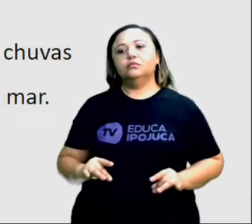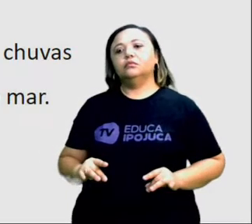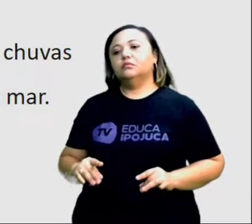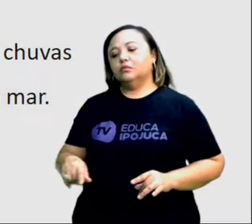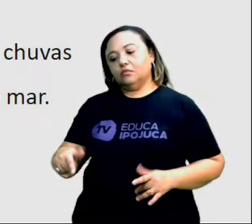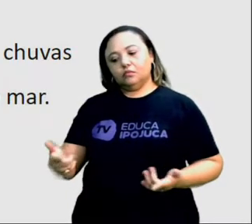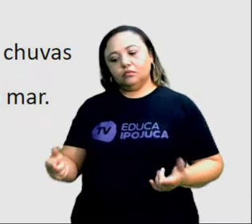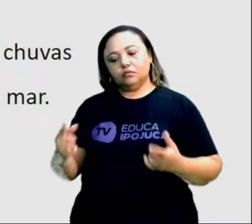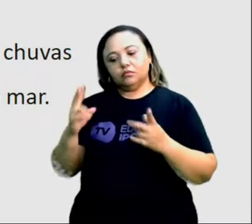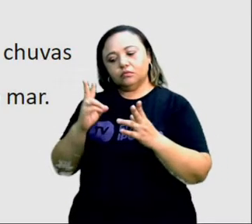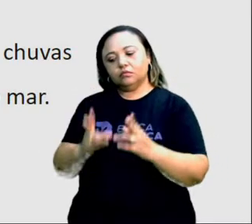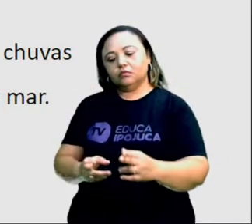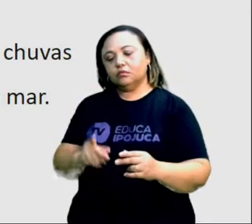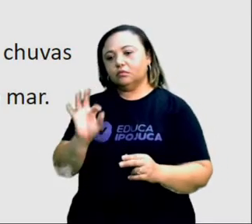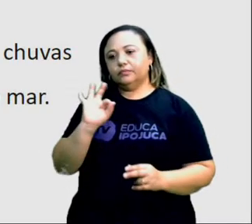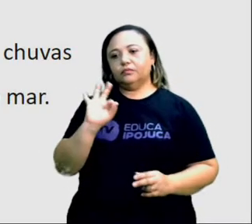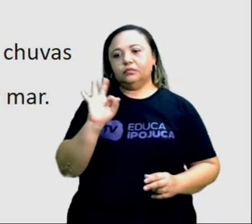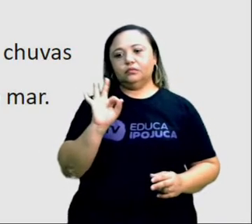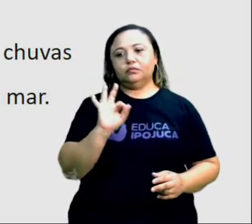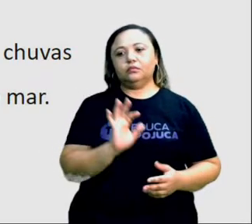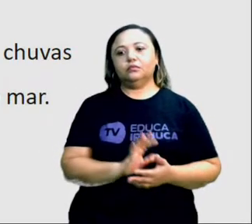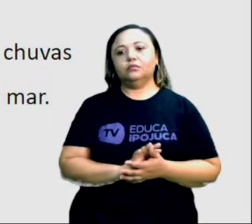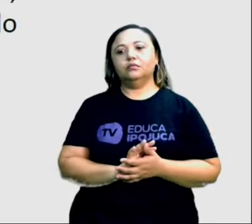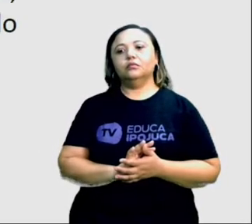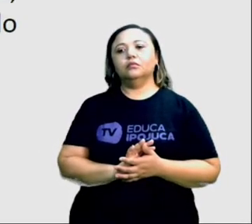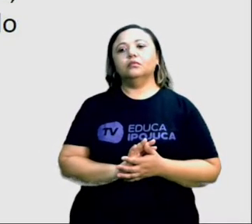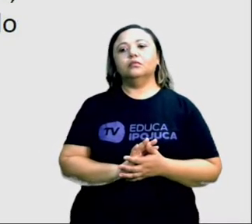forma, disse Arine.